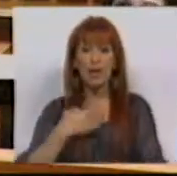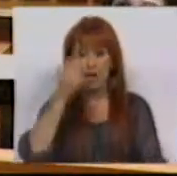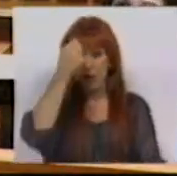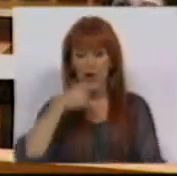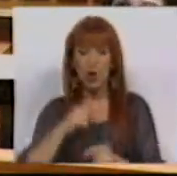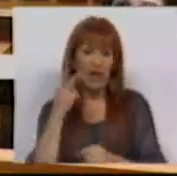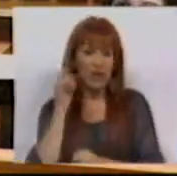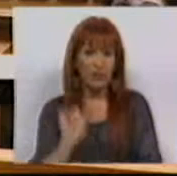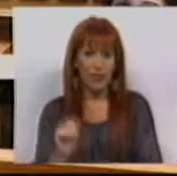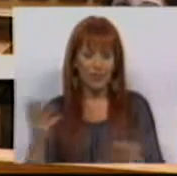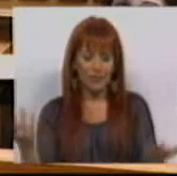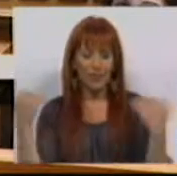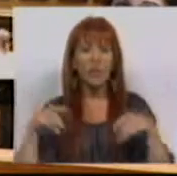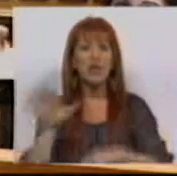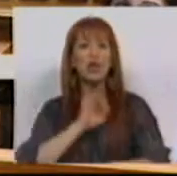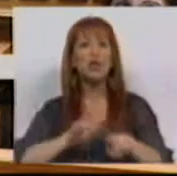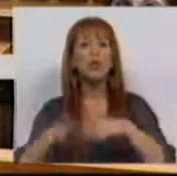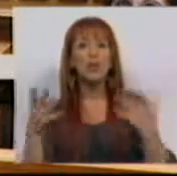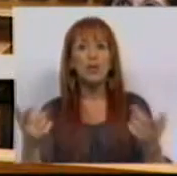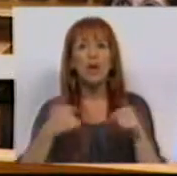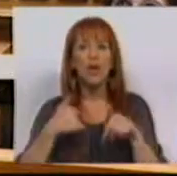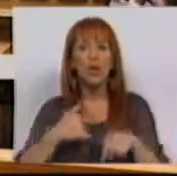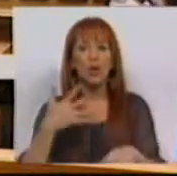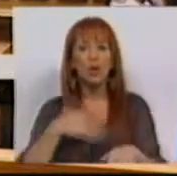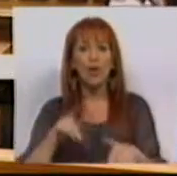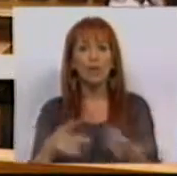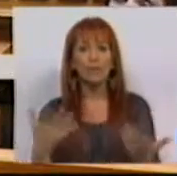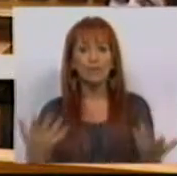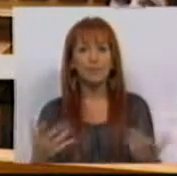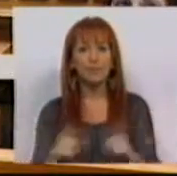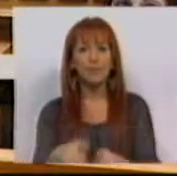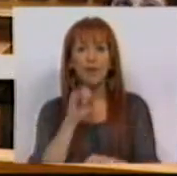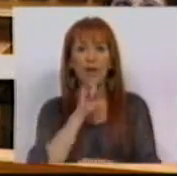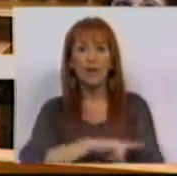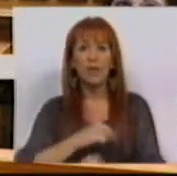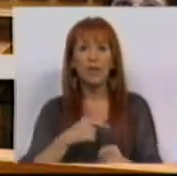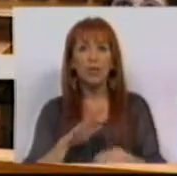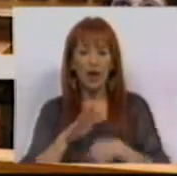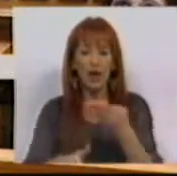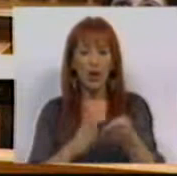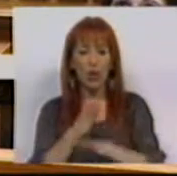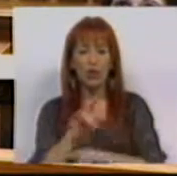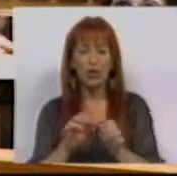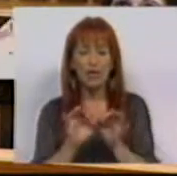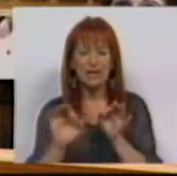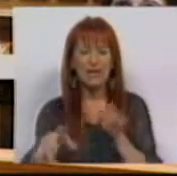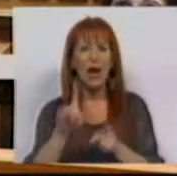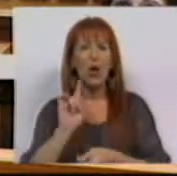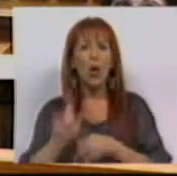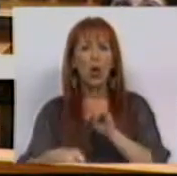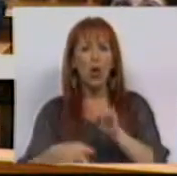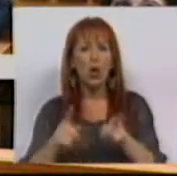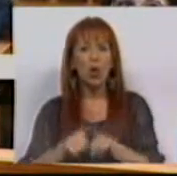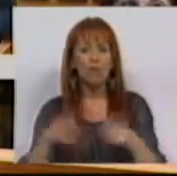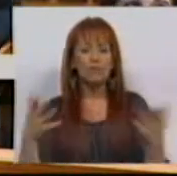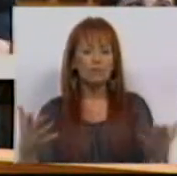e de vida. Mas, Sr. Deputado, eu gostava de poder continuar numa linha que fosse